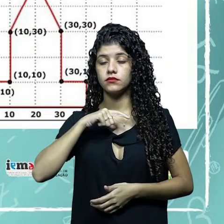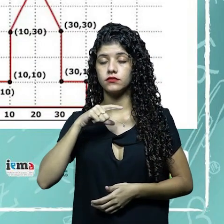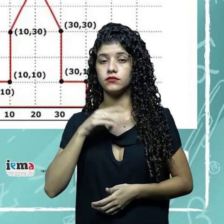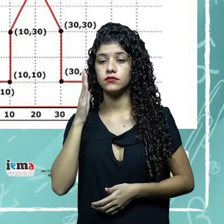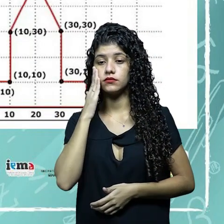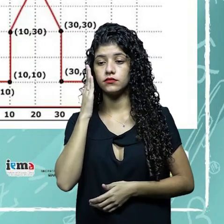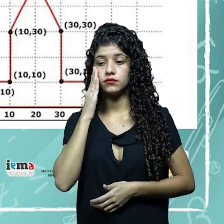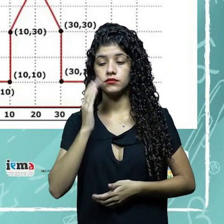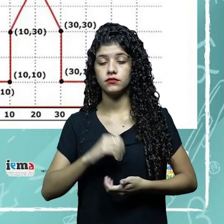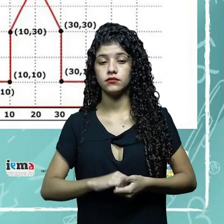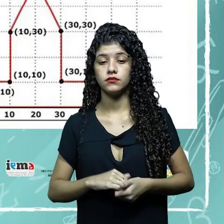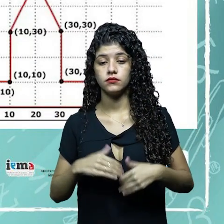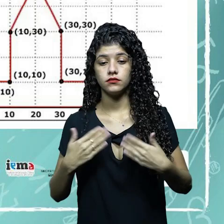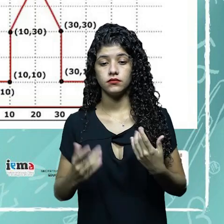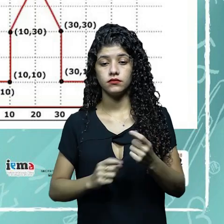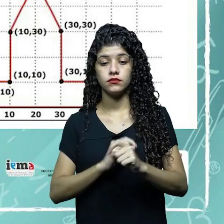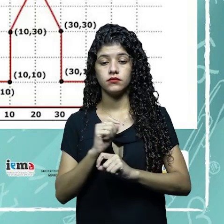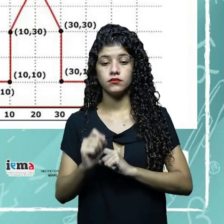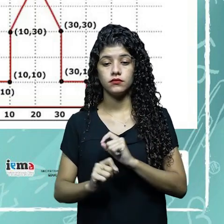nas absolutas,